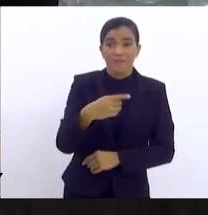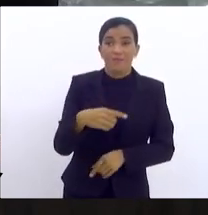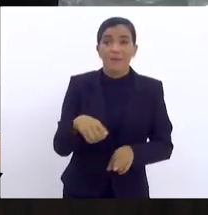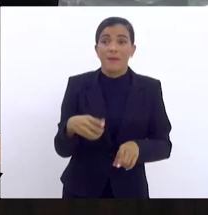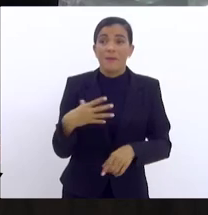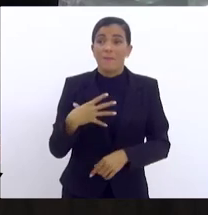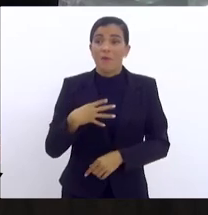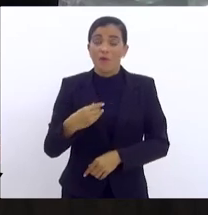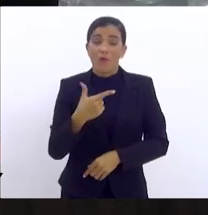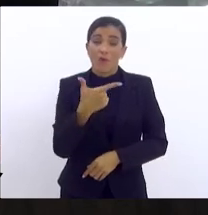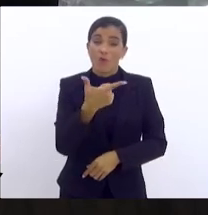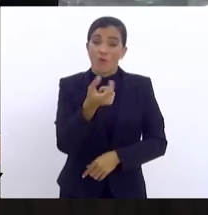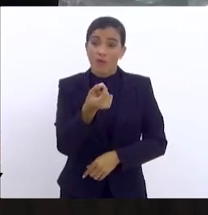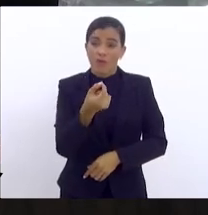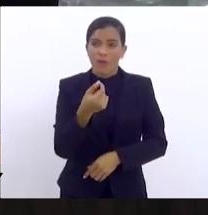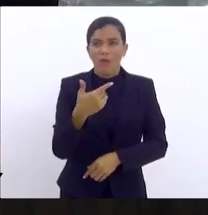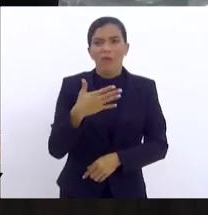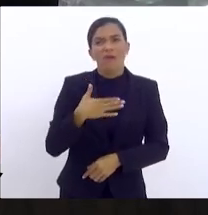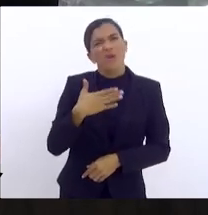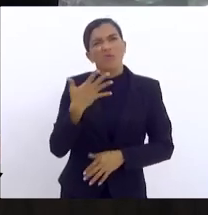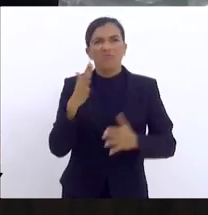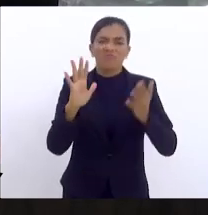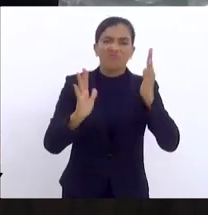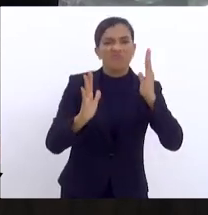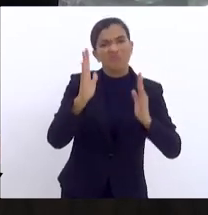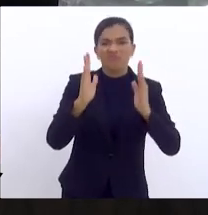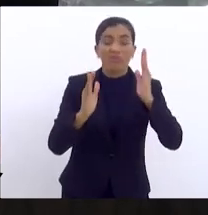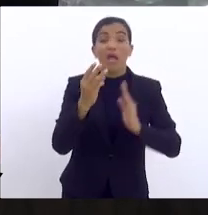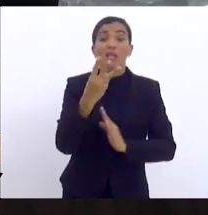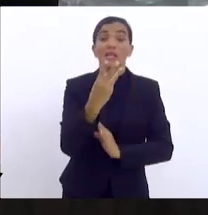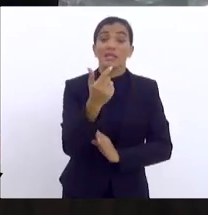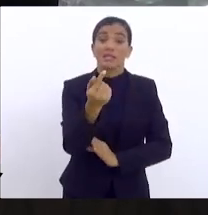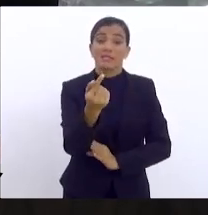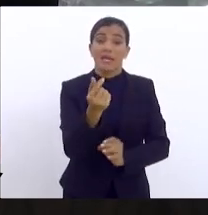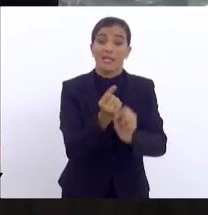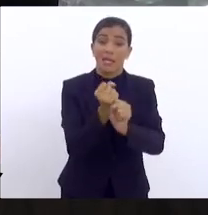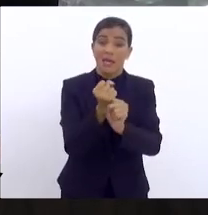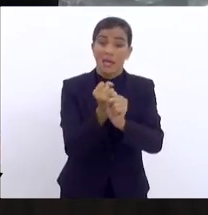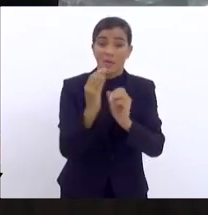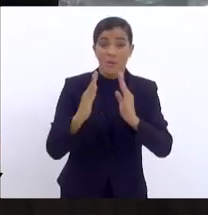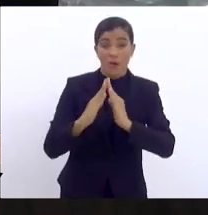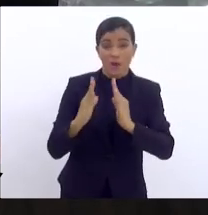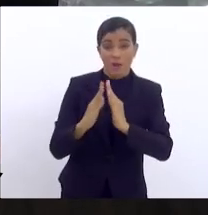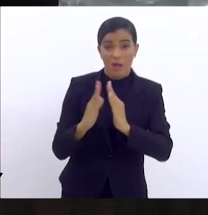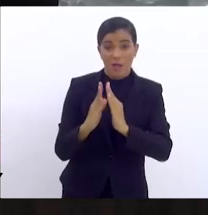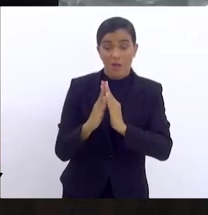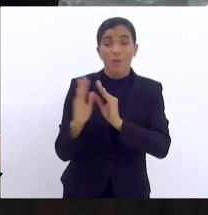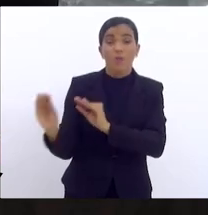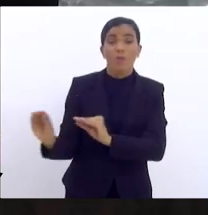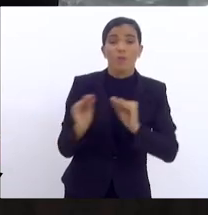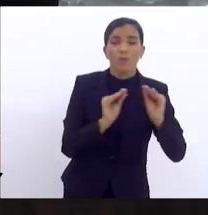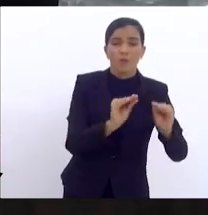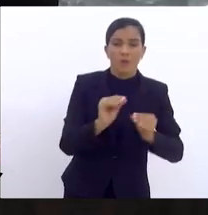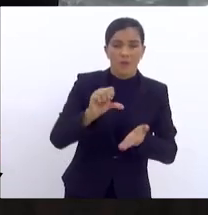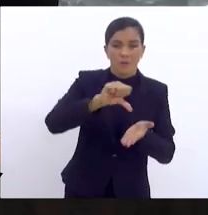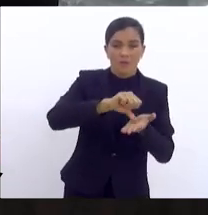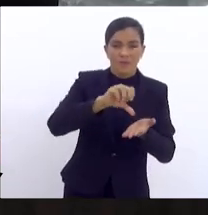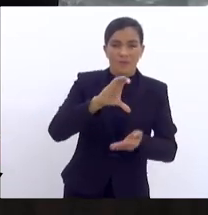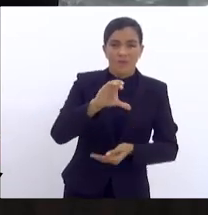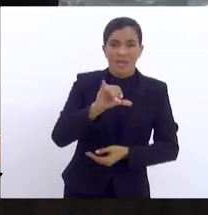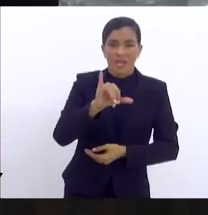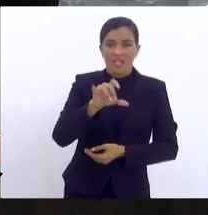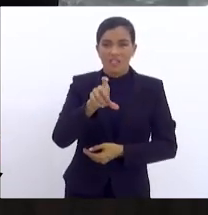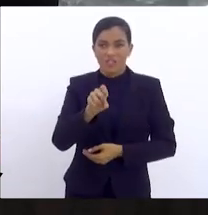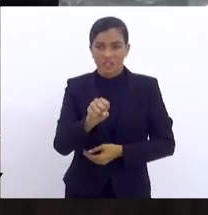20 eu tenho ali aproximadamente 37 anos hoje mora ali no centro de Caxias todos viram aí